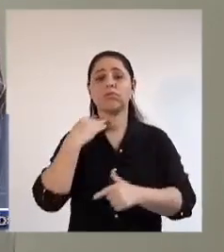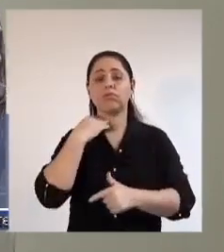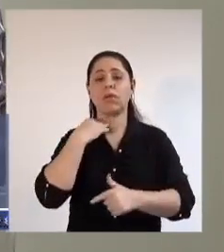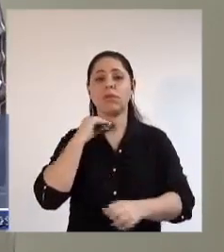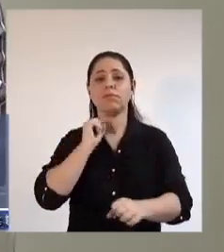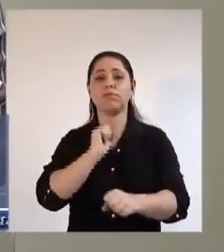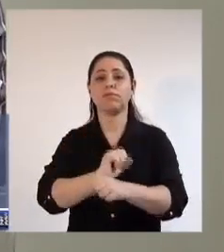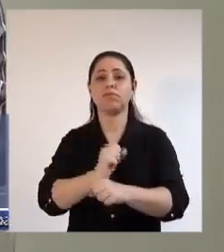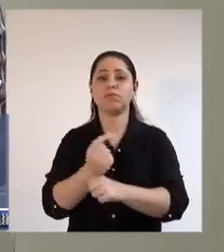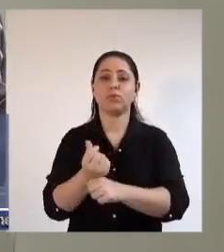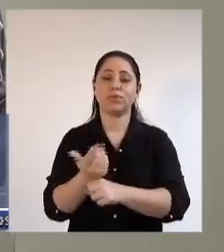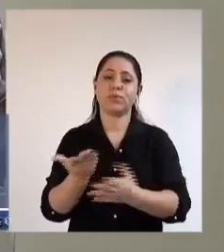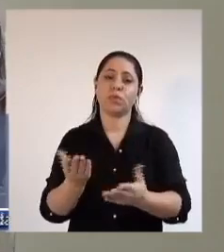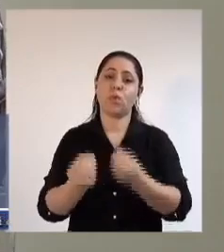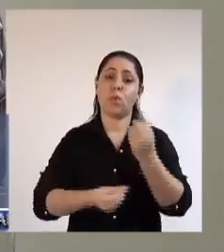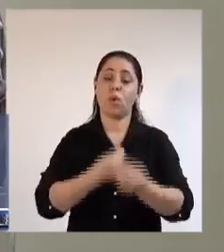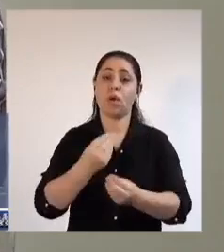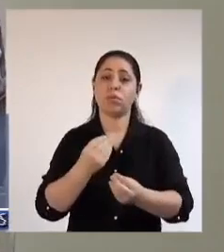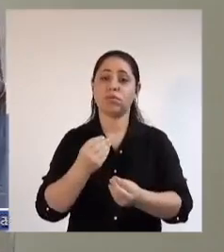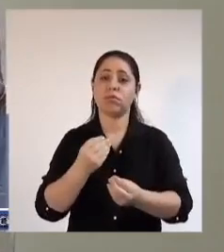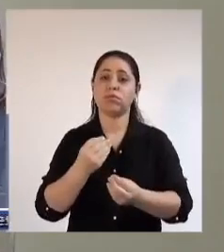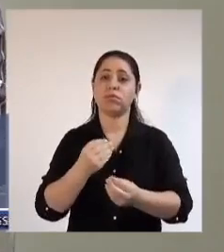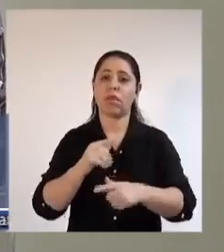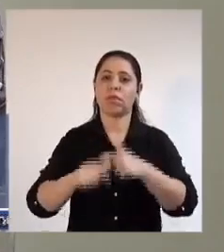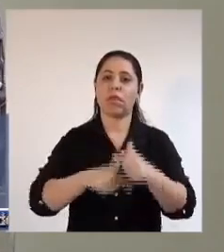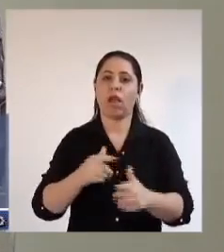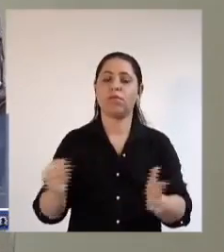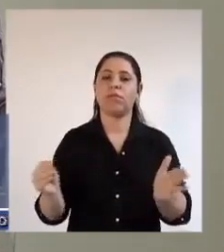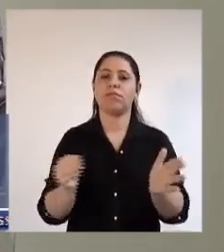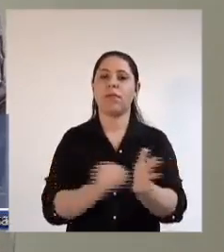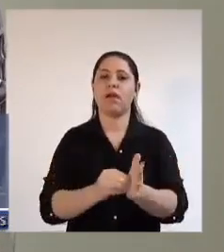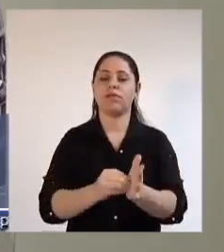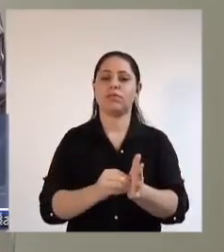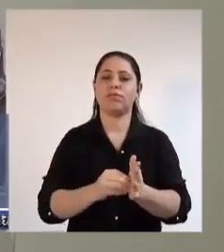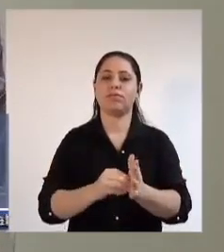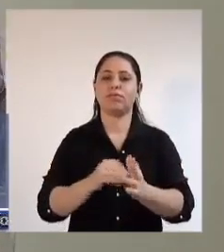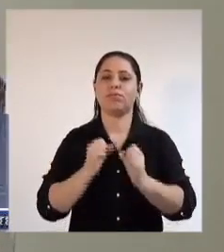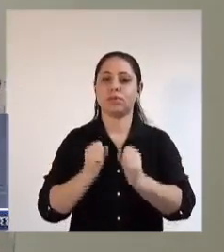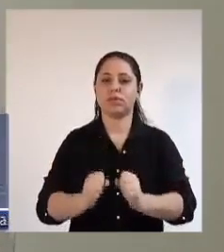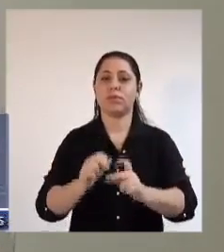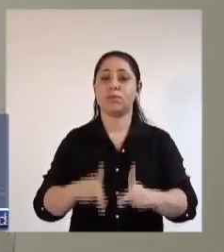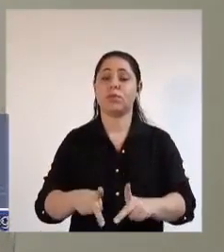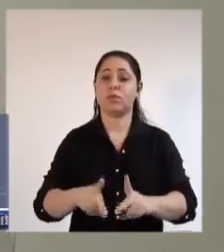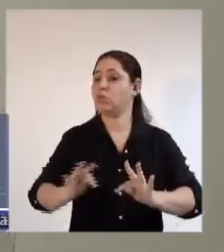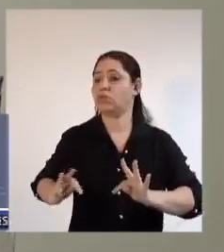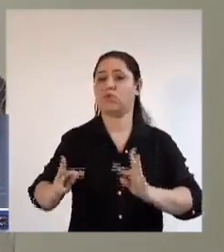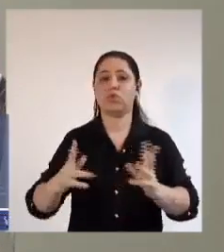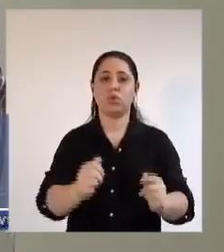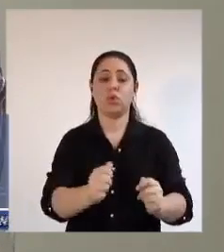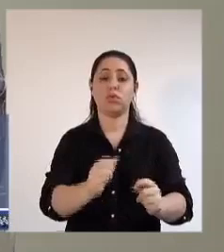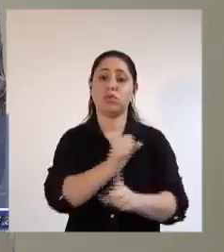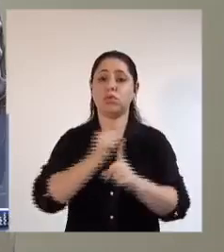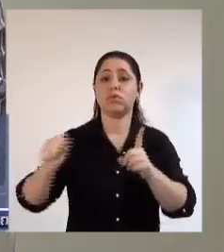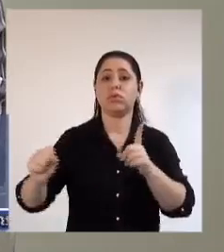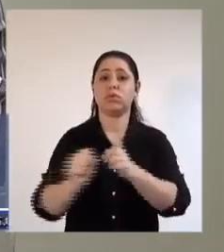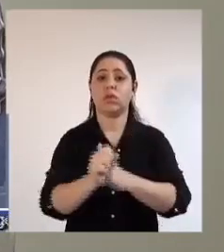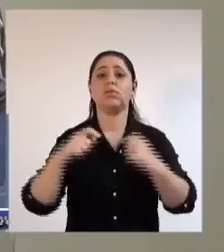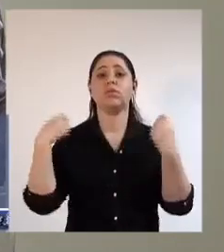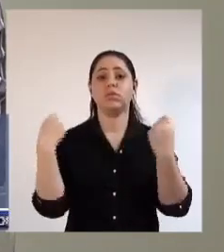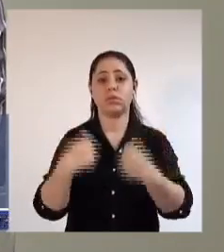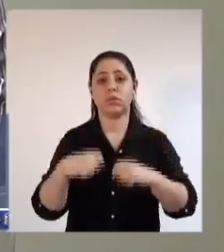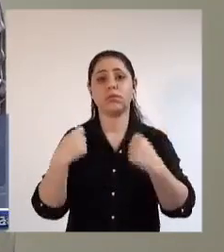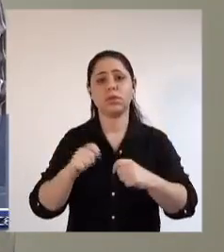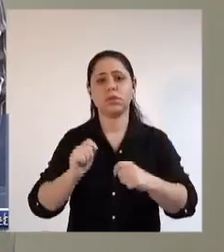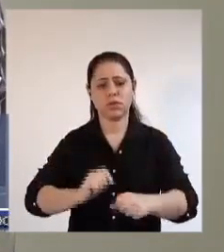incompetência do poder público e nesse caso não tô dizendo que a incompetência de um de outro somos todos nós sociedade que precisamos